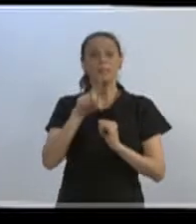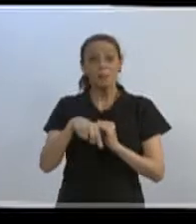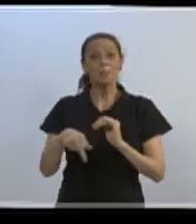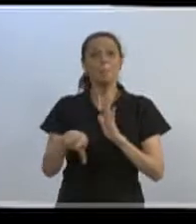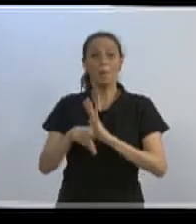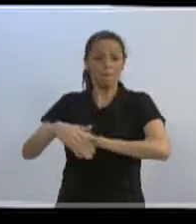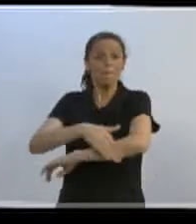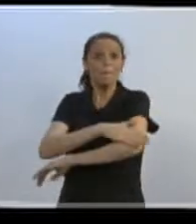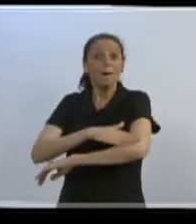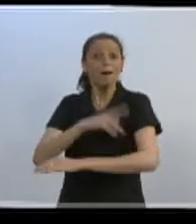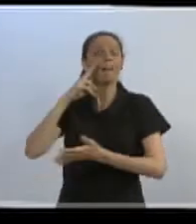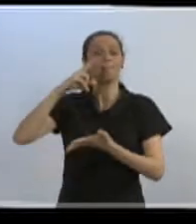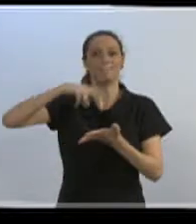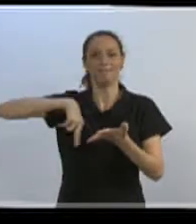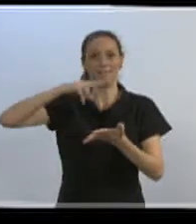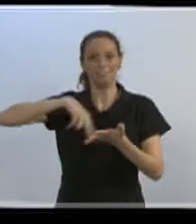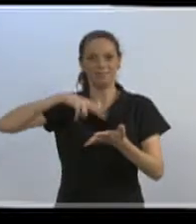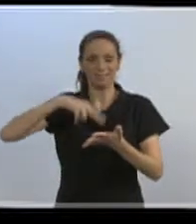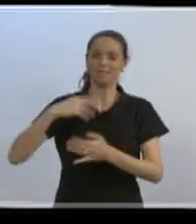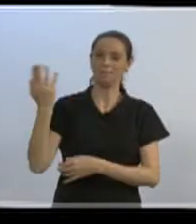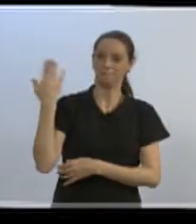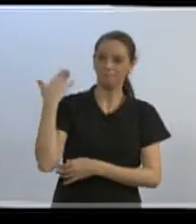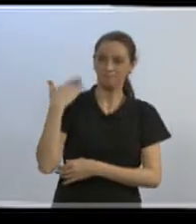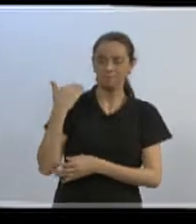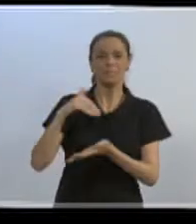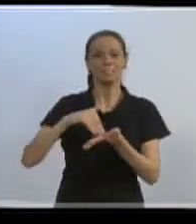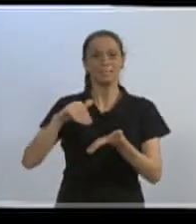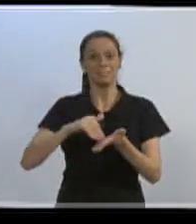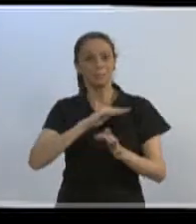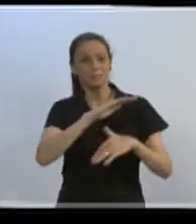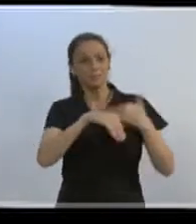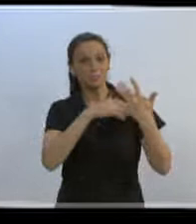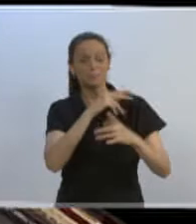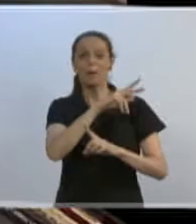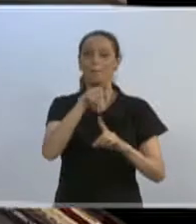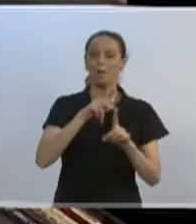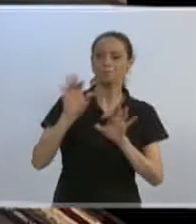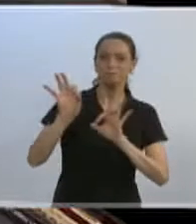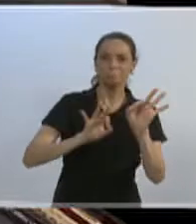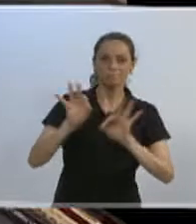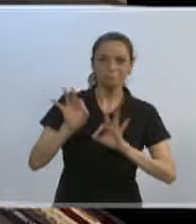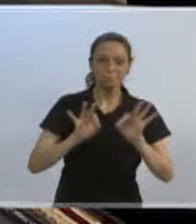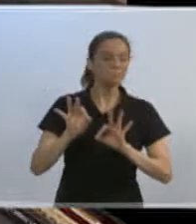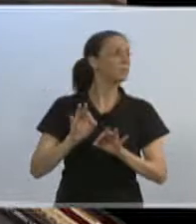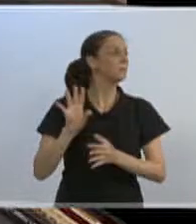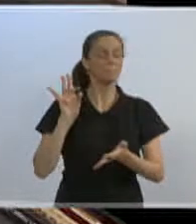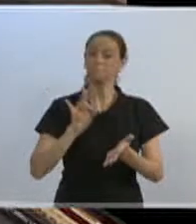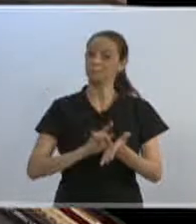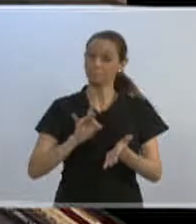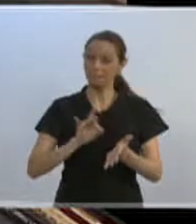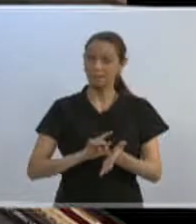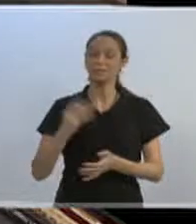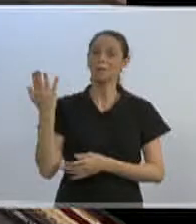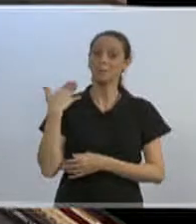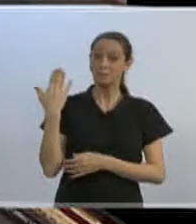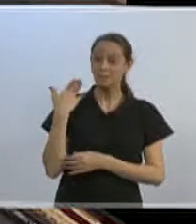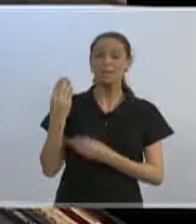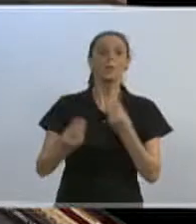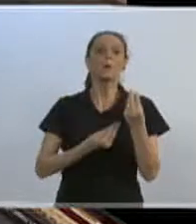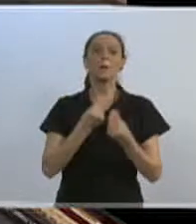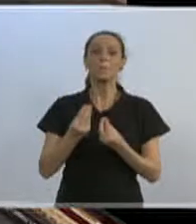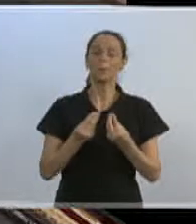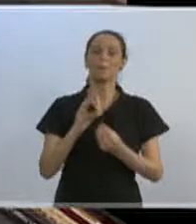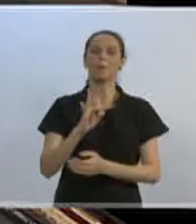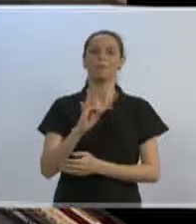de Praça da Leitura, projetada pela Secretaria de Desenvolvimento Urbano, e a obra foi resultado de um termo de ajustamento de conduta do